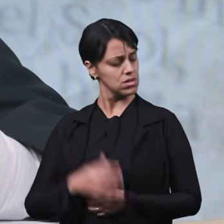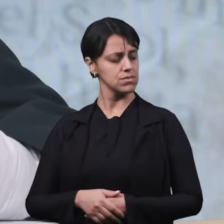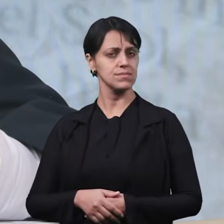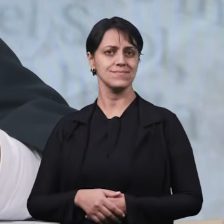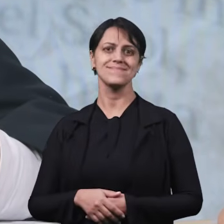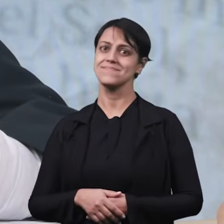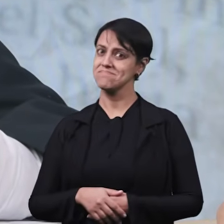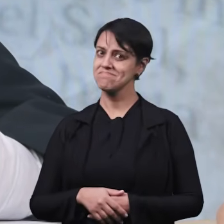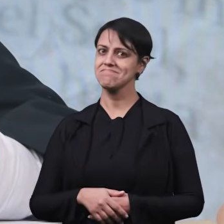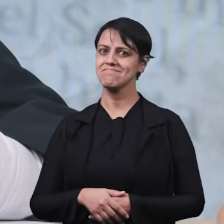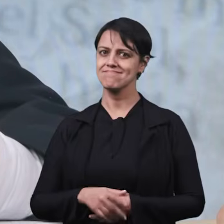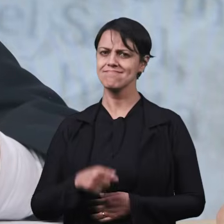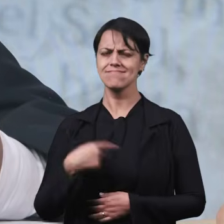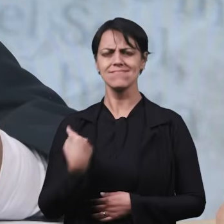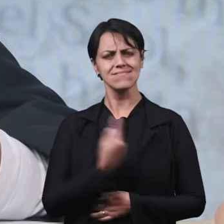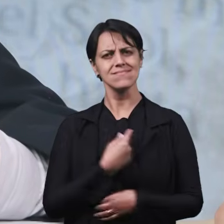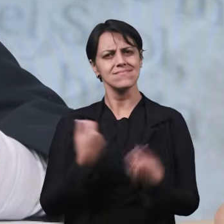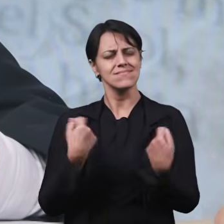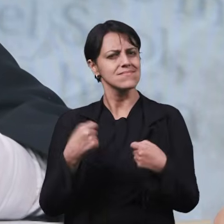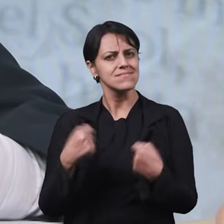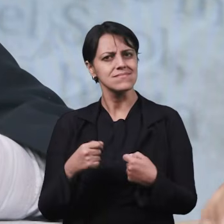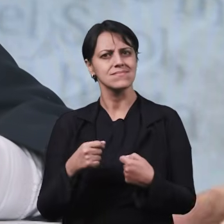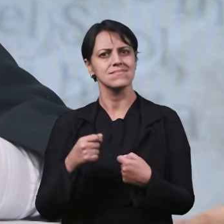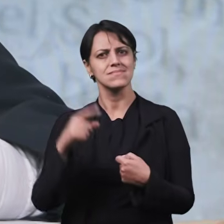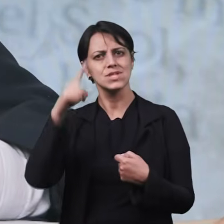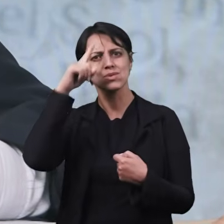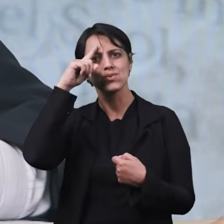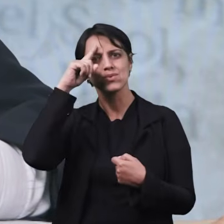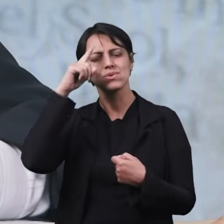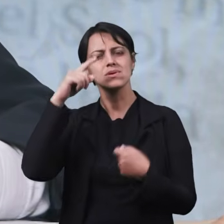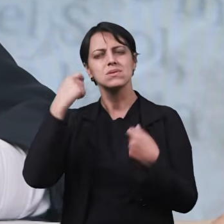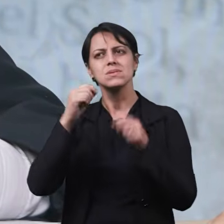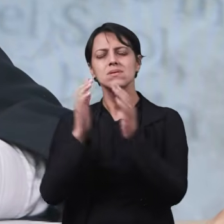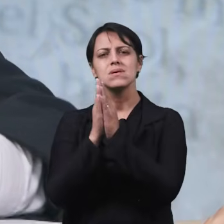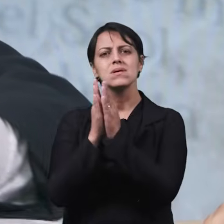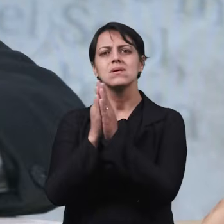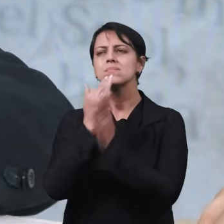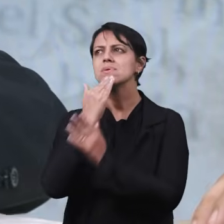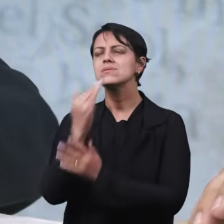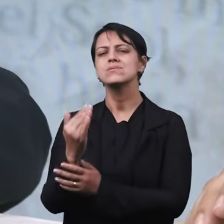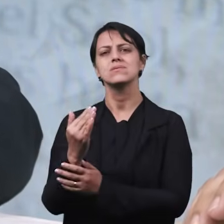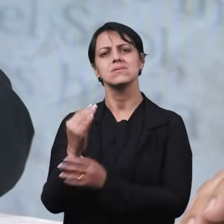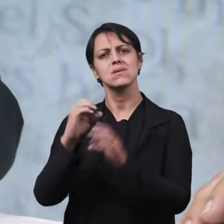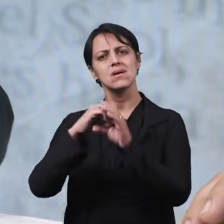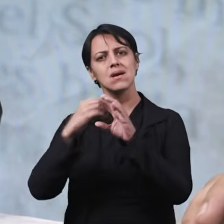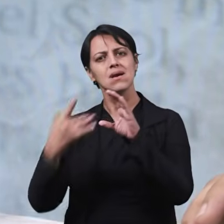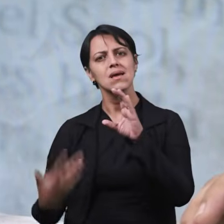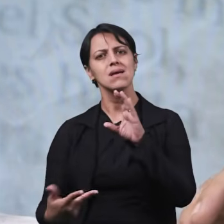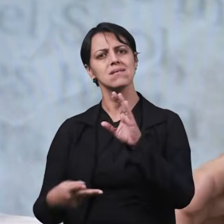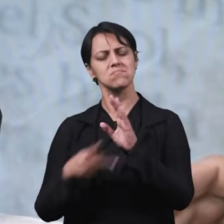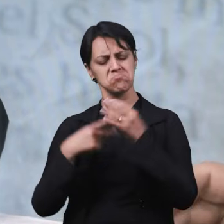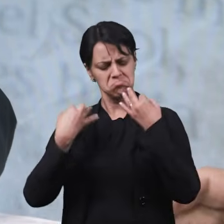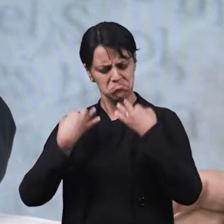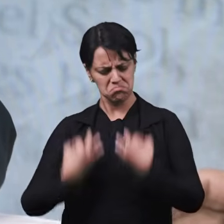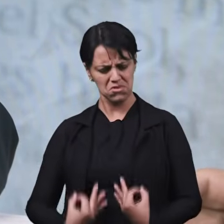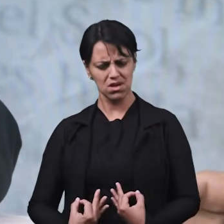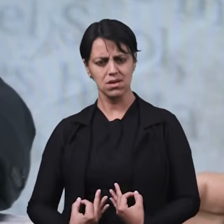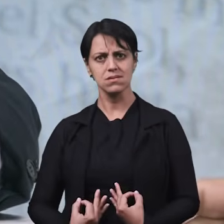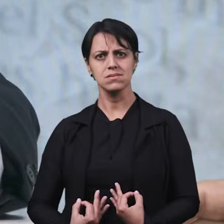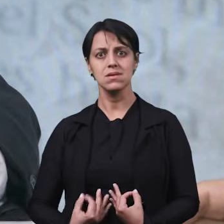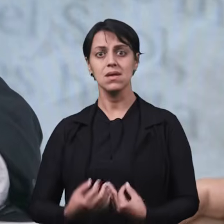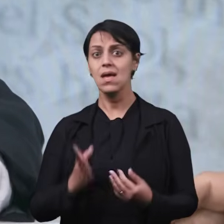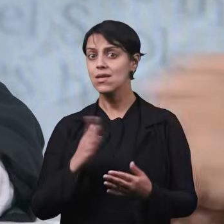de coisa que nós precisamos no nosso dia a dia, buscar ter essa característica de retidão em